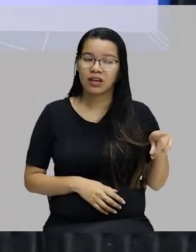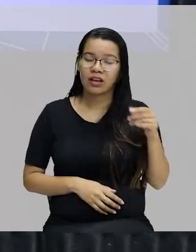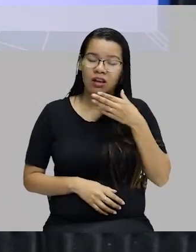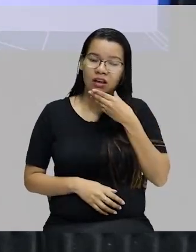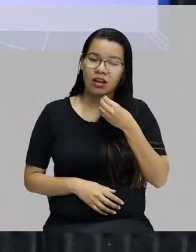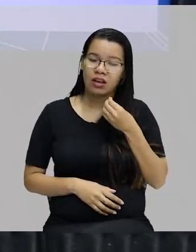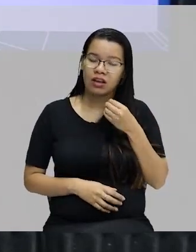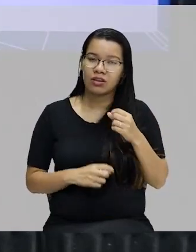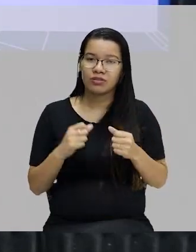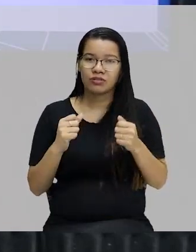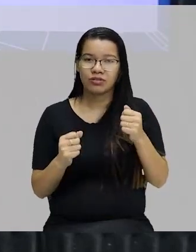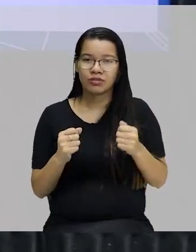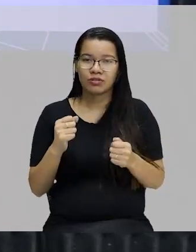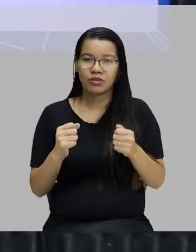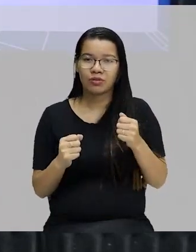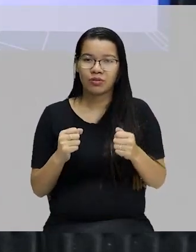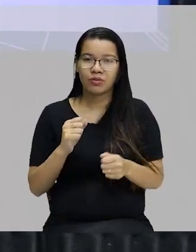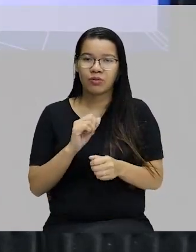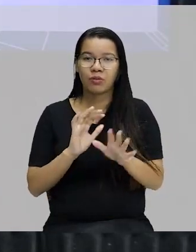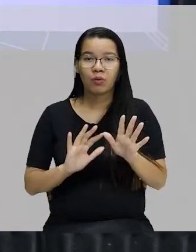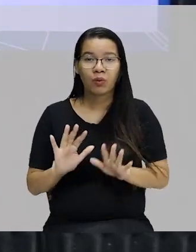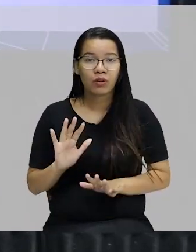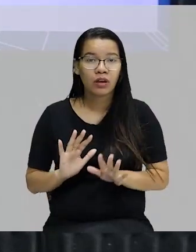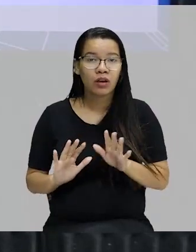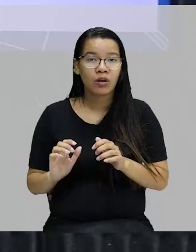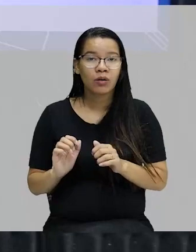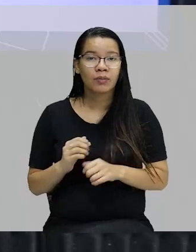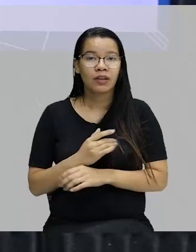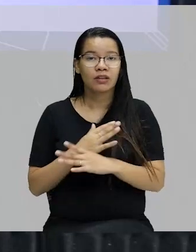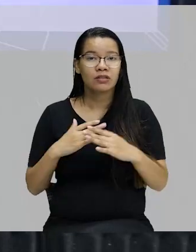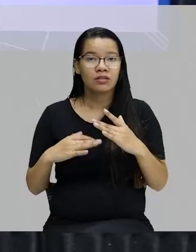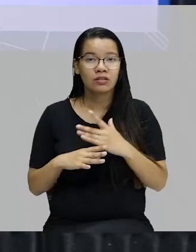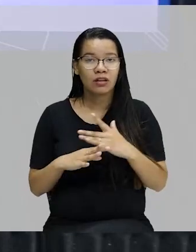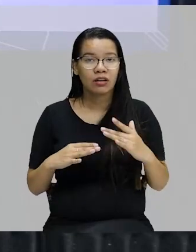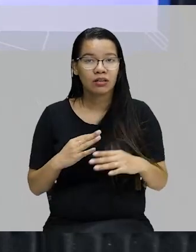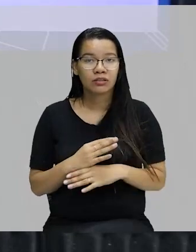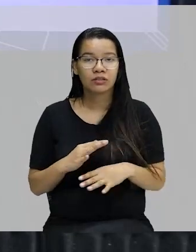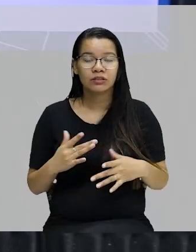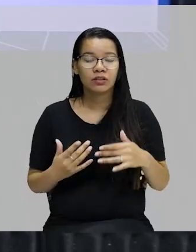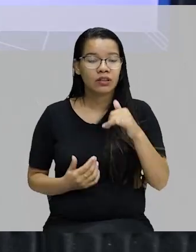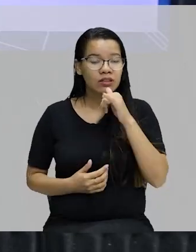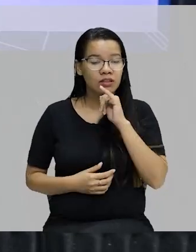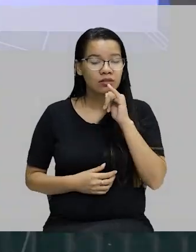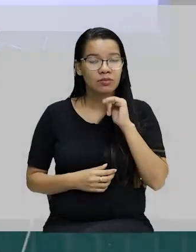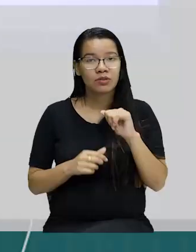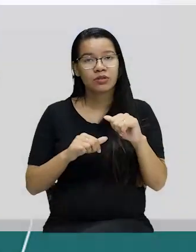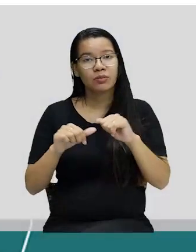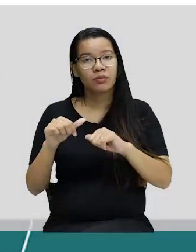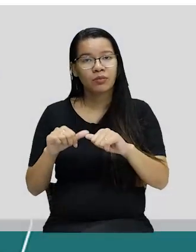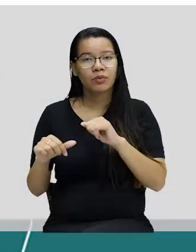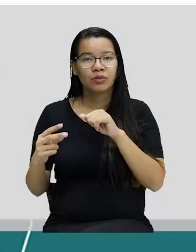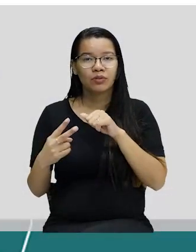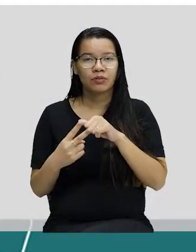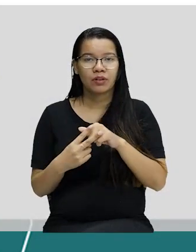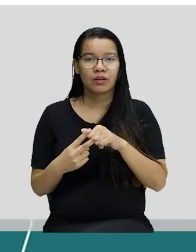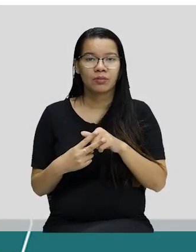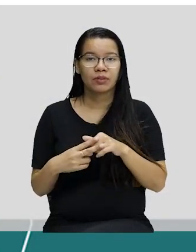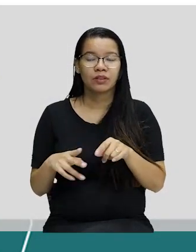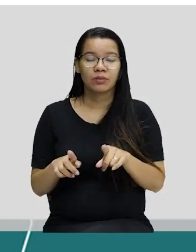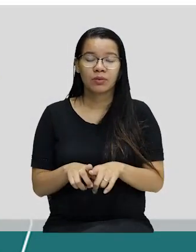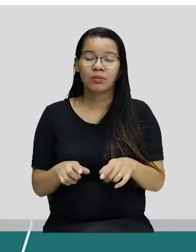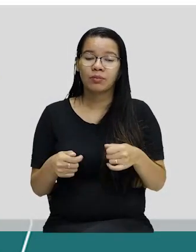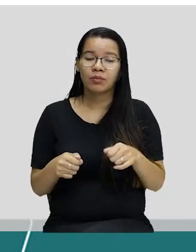dirigiu cuidadosamente pela cidade. Então, são exemplos que estão modificando o verbo. Ele também pode